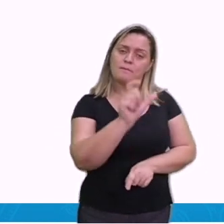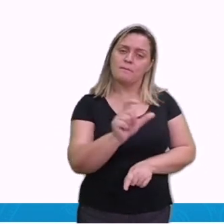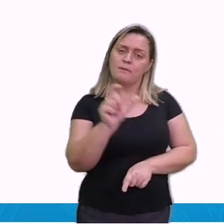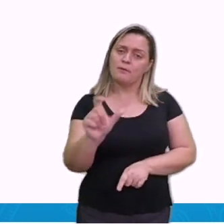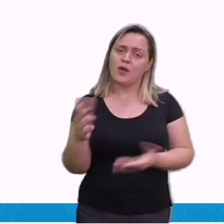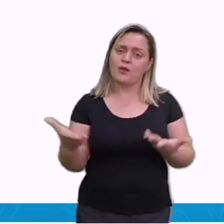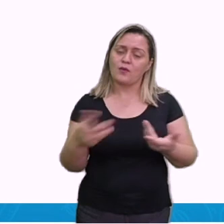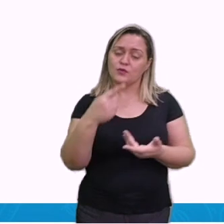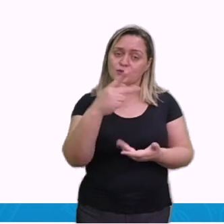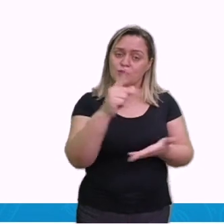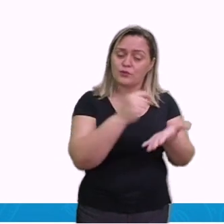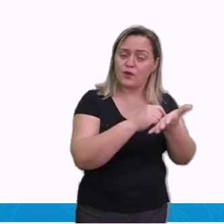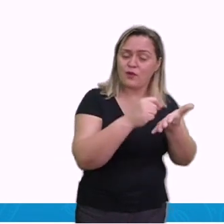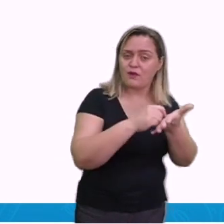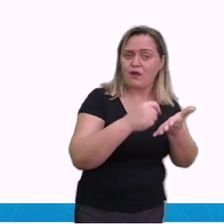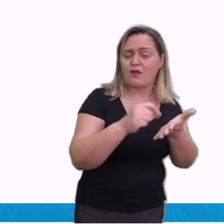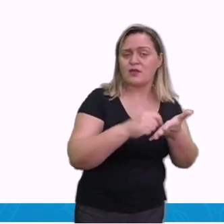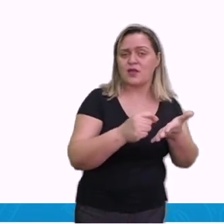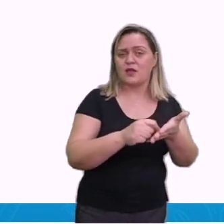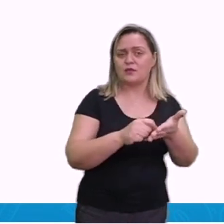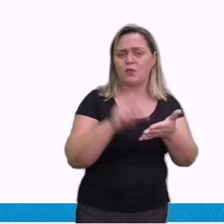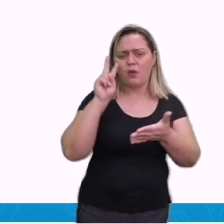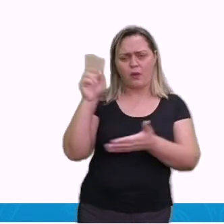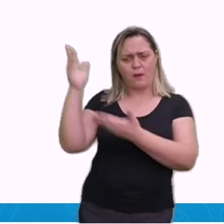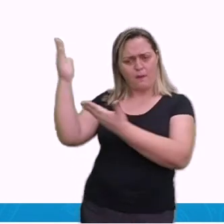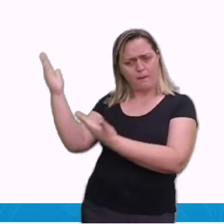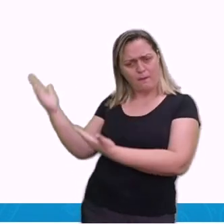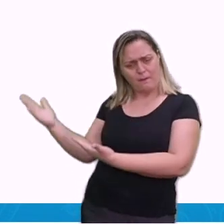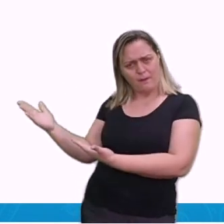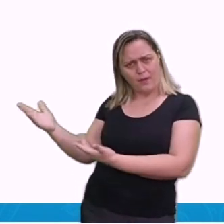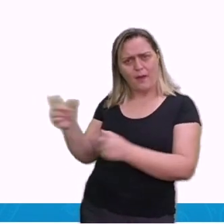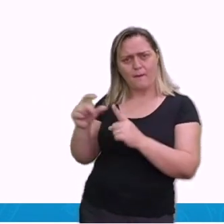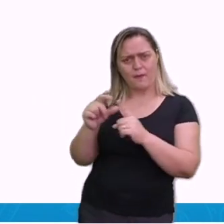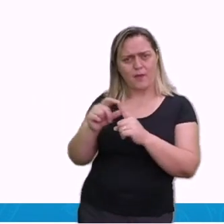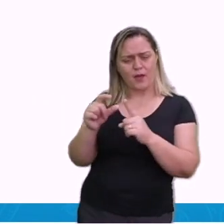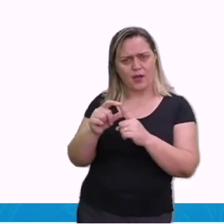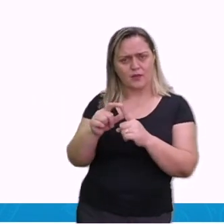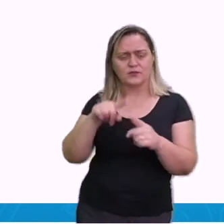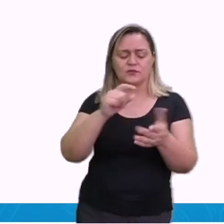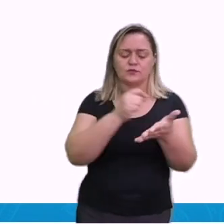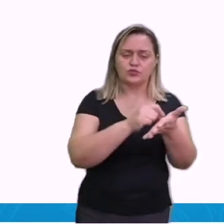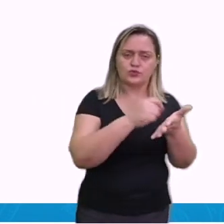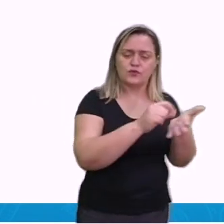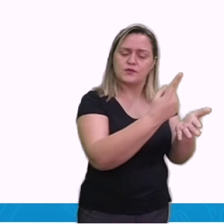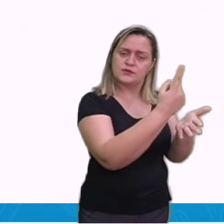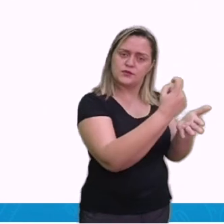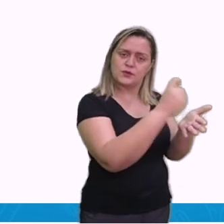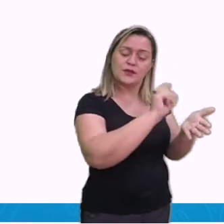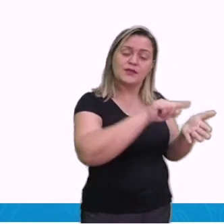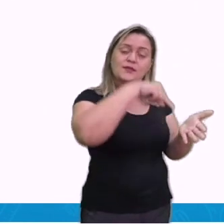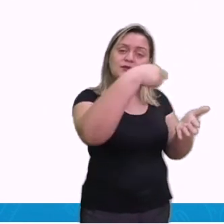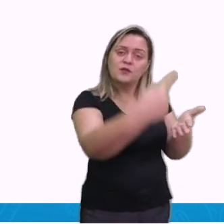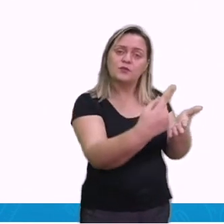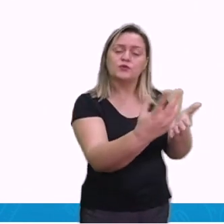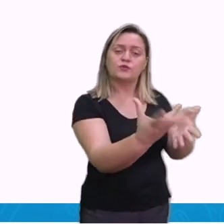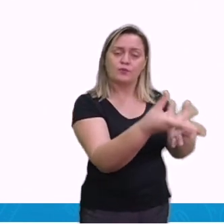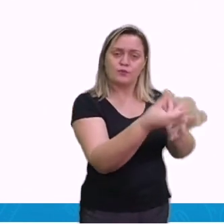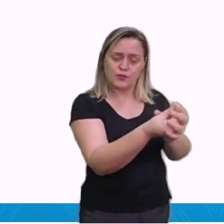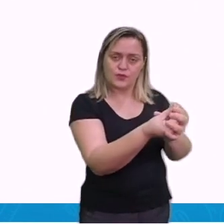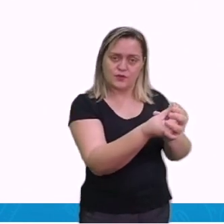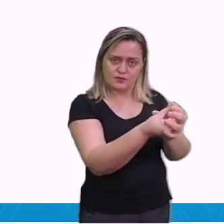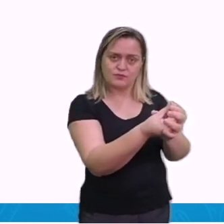de rever a nossa aula, é importante também estudar sobre singular e plural, praticar e fazer em frases, tanto